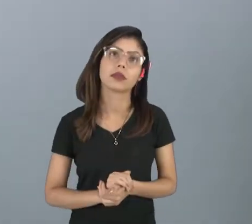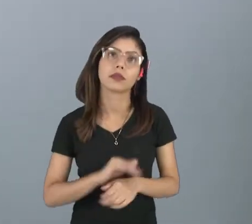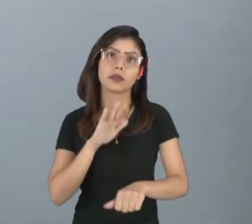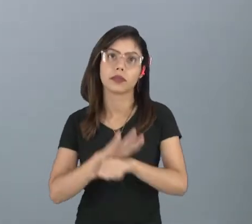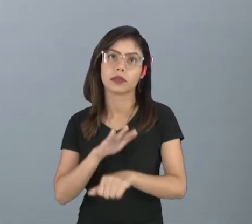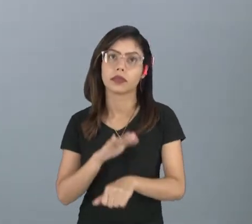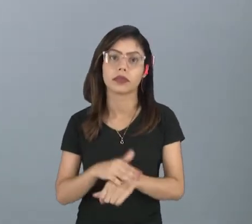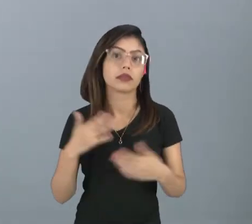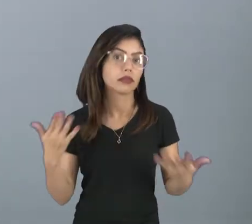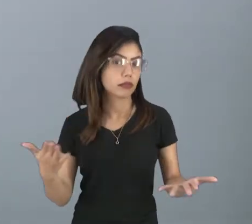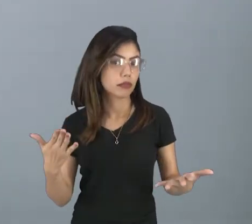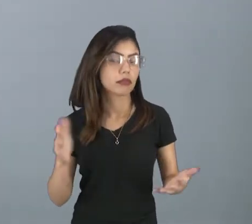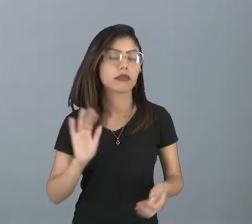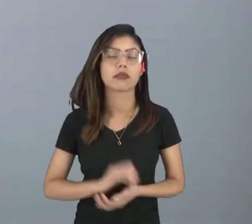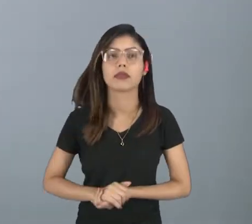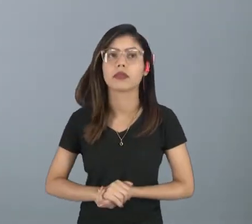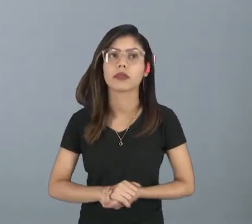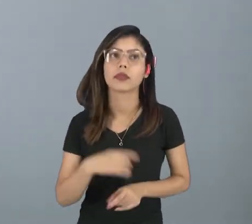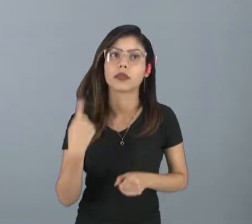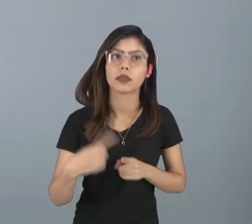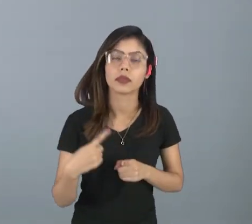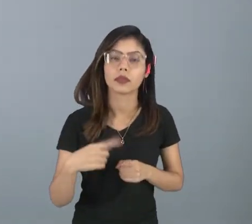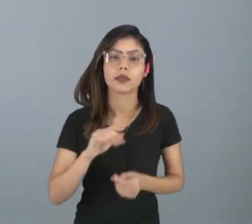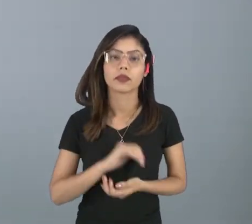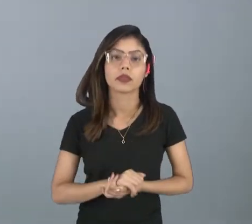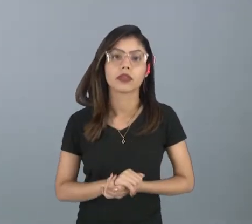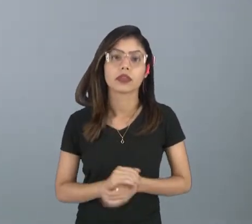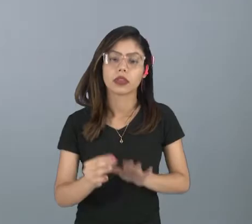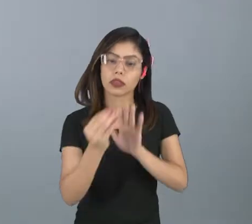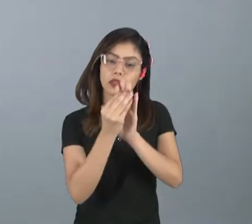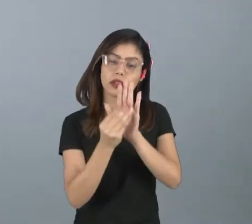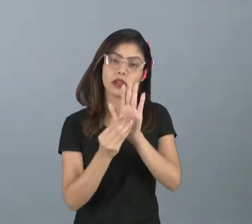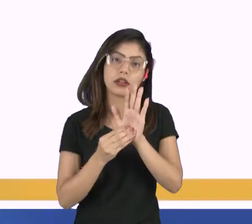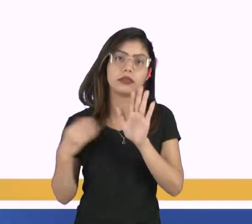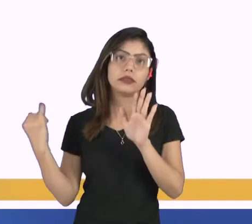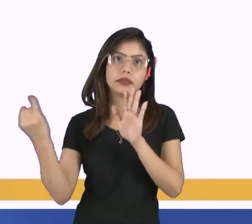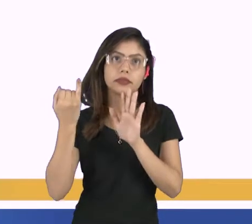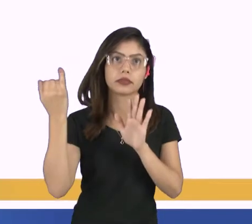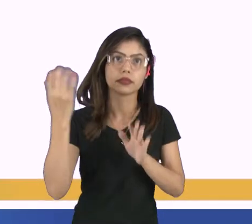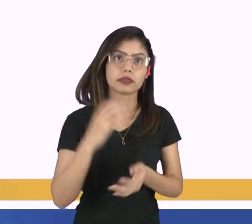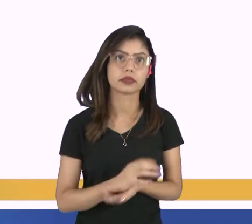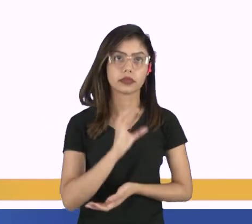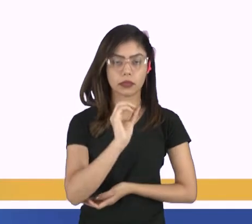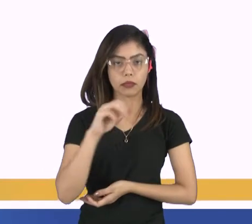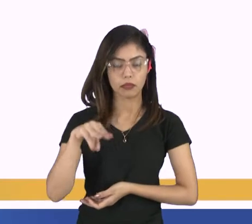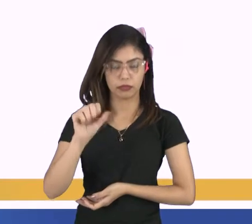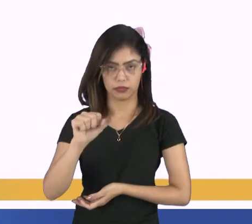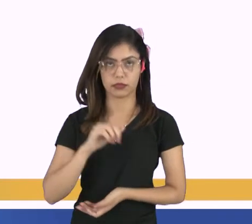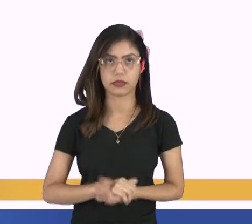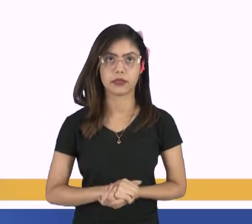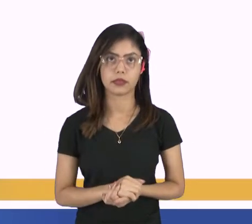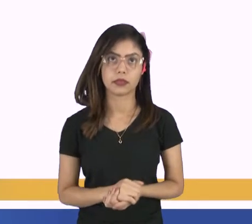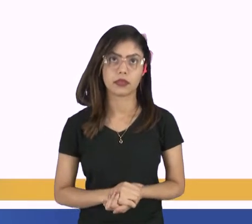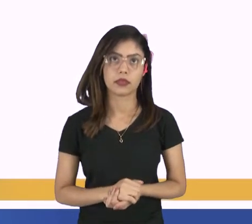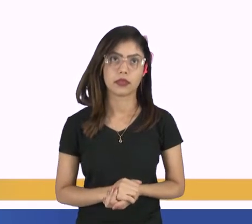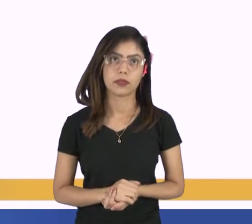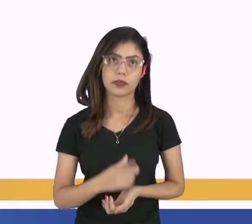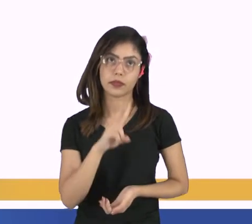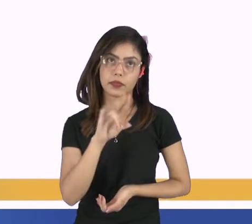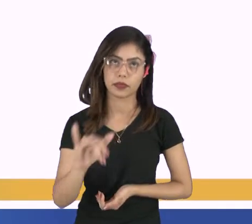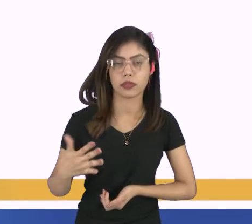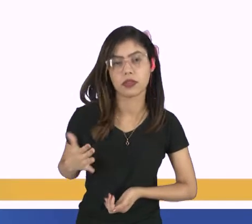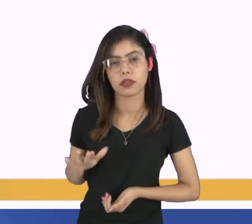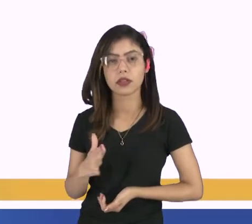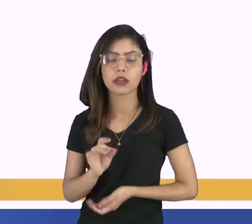eu prevenir. Lembra que eu falei isso? Por quê? Existem dados oficiais, dados da Organização Mundial de Saúde, que ela fez uma estimativa